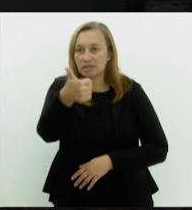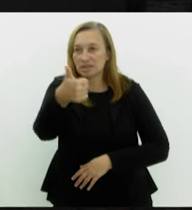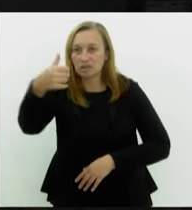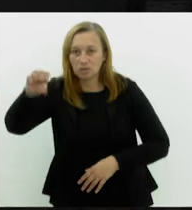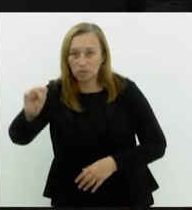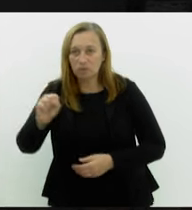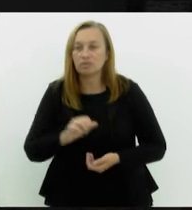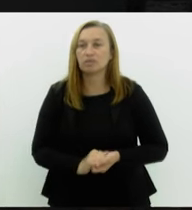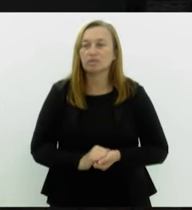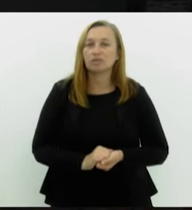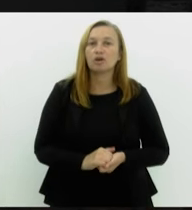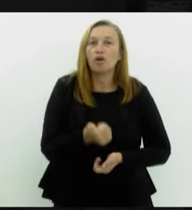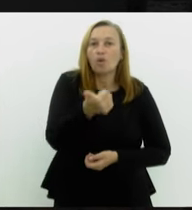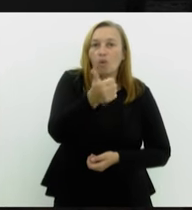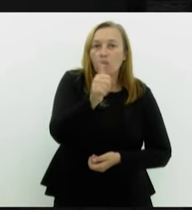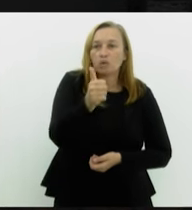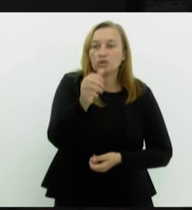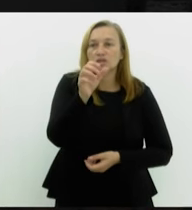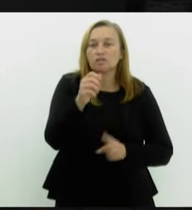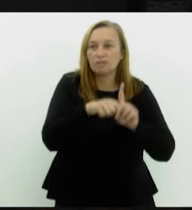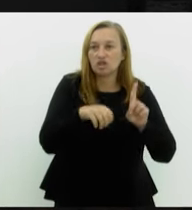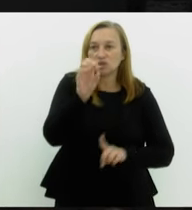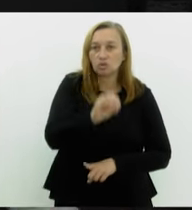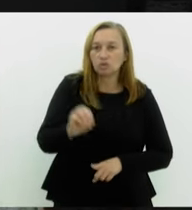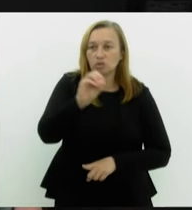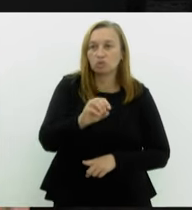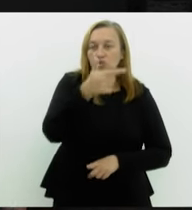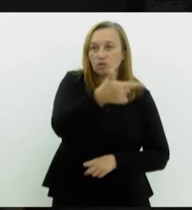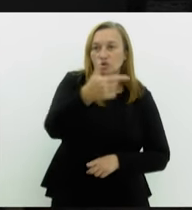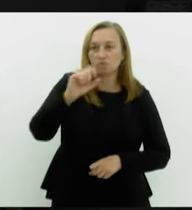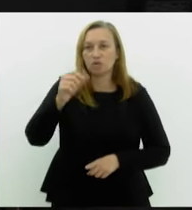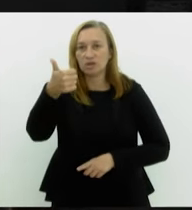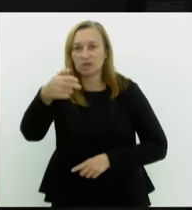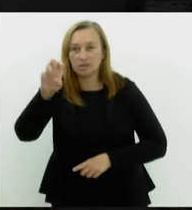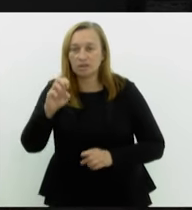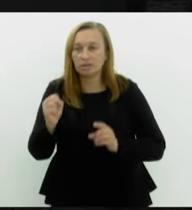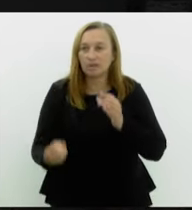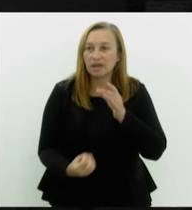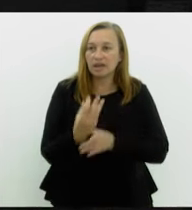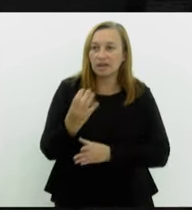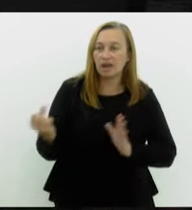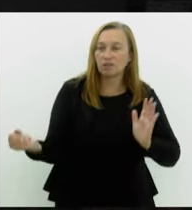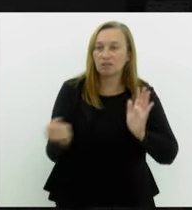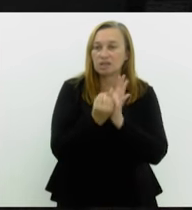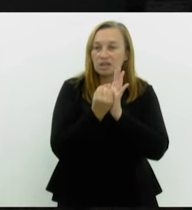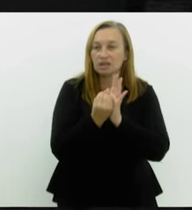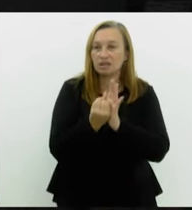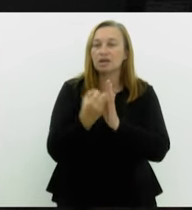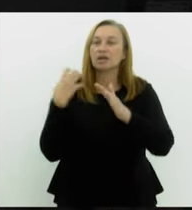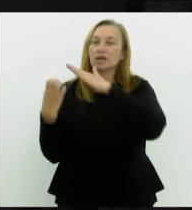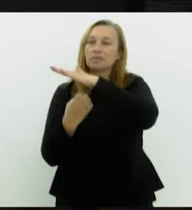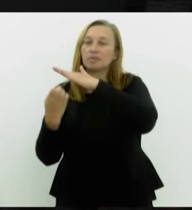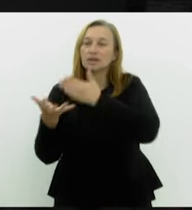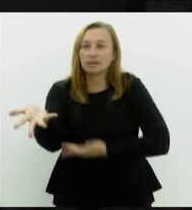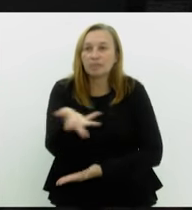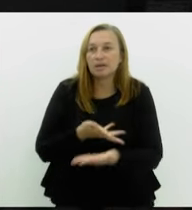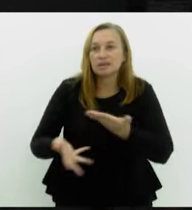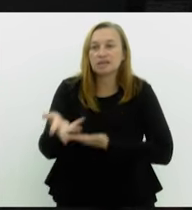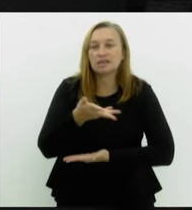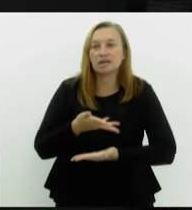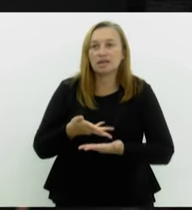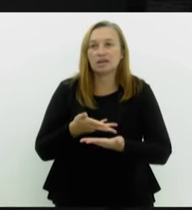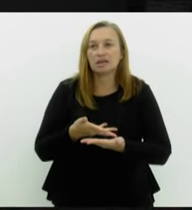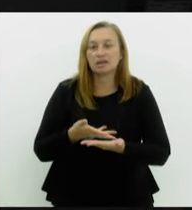4.618, de 11 de outubro de 2005, para criar o selo Empresa Parceira da Terceira Idade,